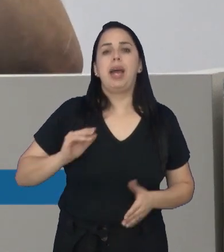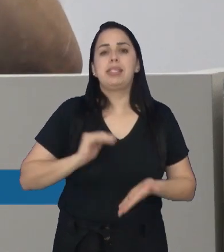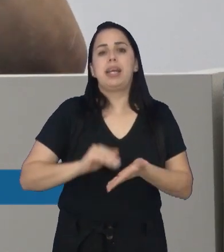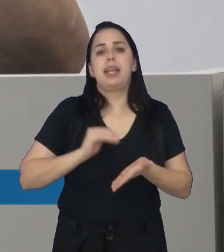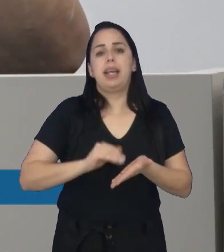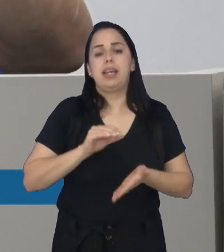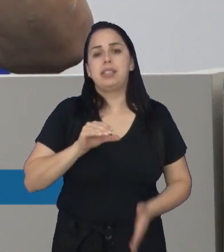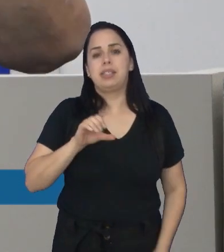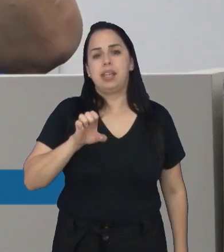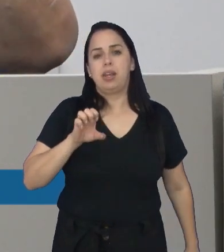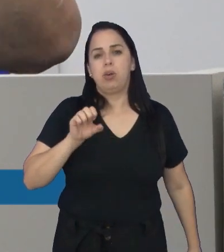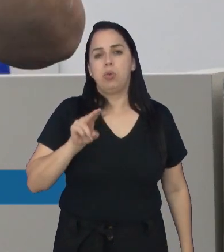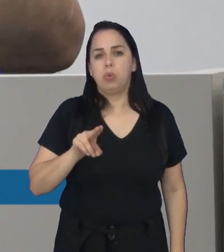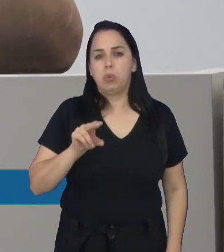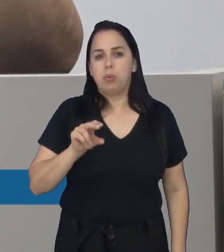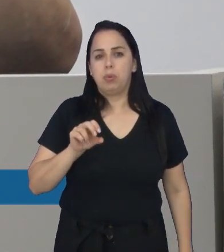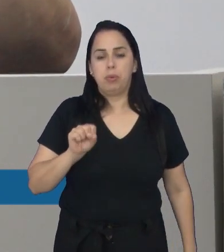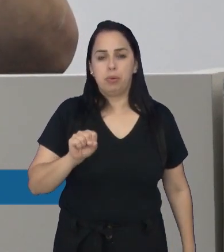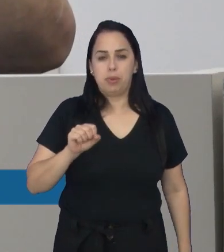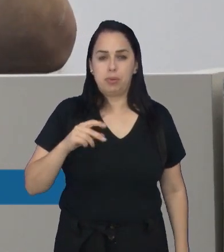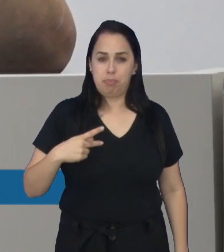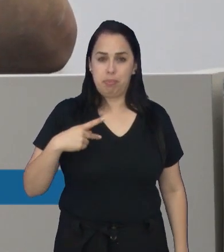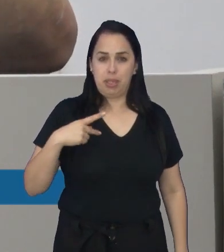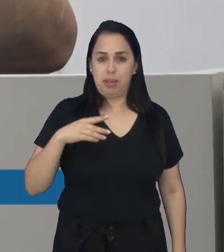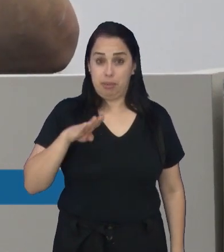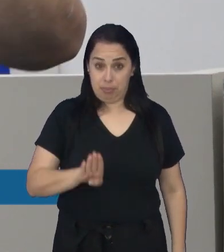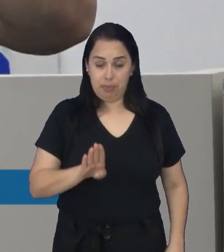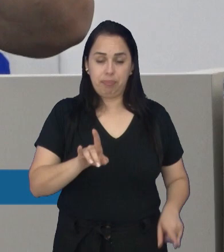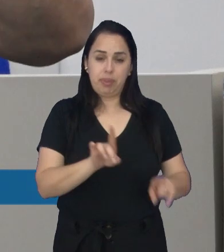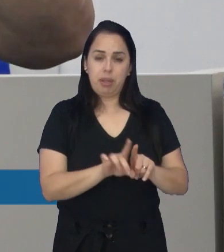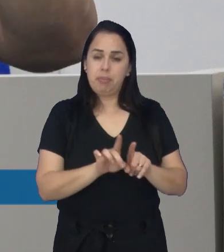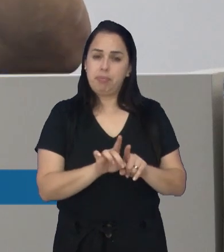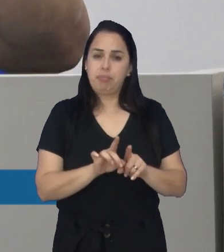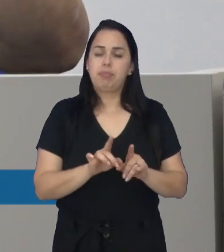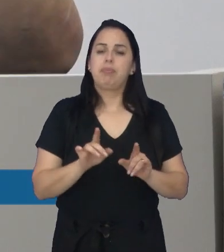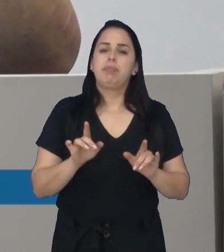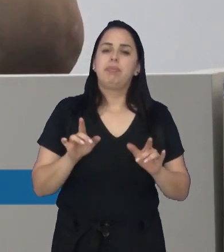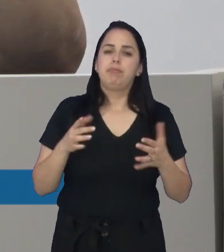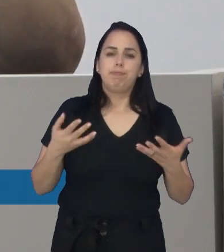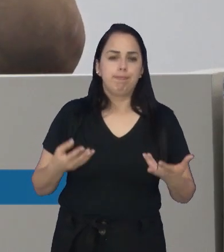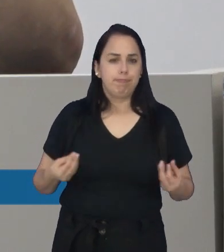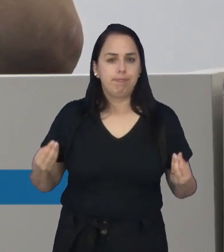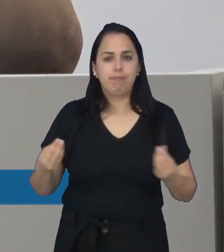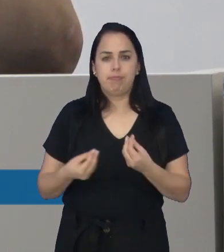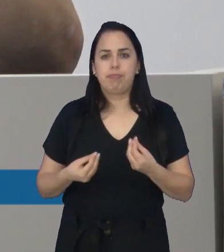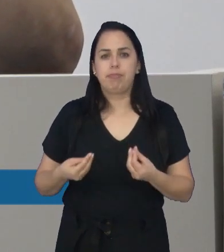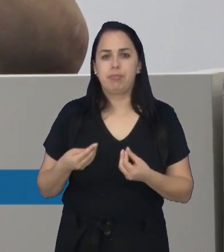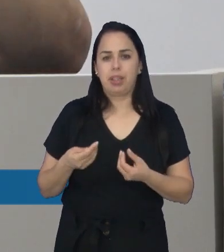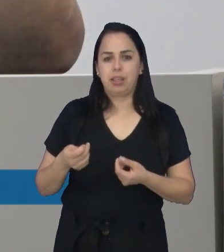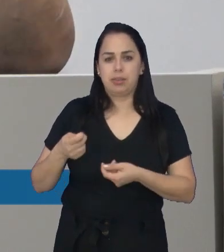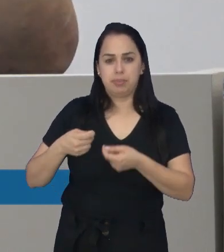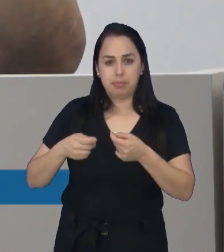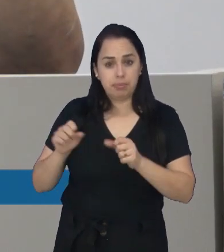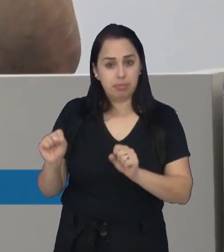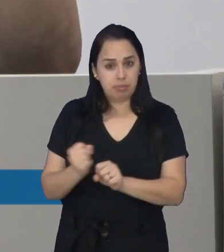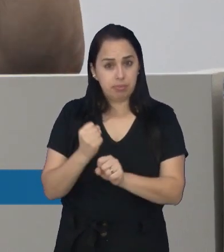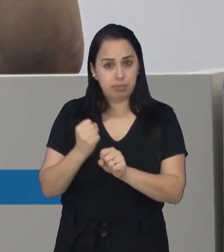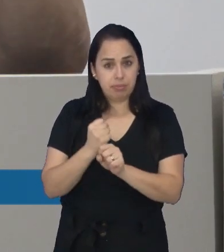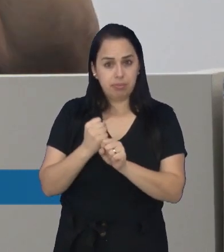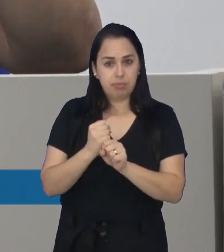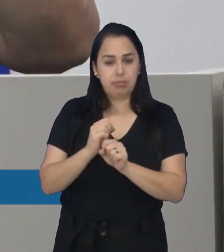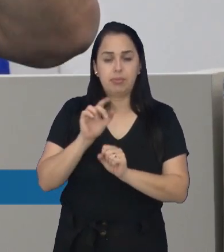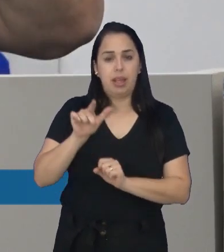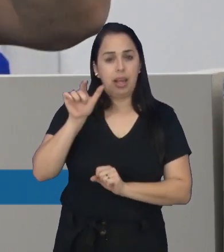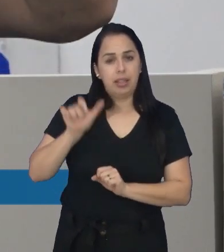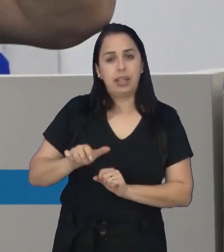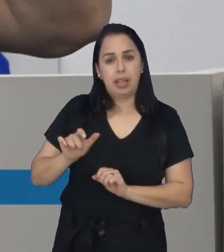por exemplo a questão da regularização fundiária que a gente tá falando aqui da secretaria de gestão Habitacional e obras ali dentro você tem toda